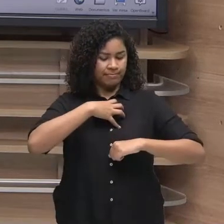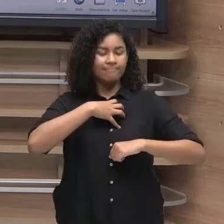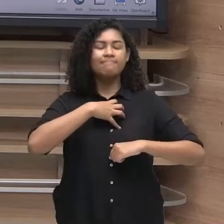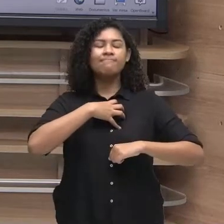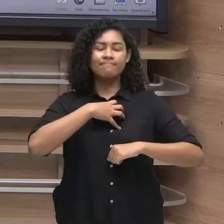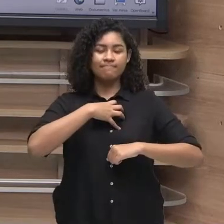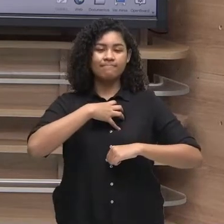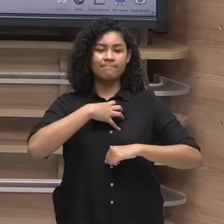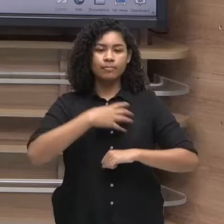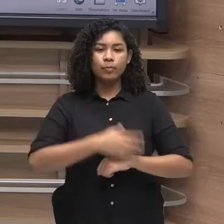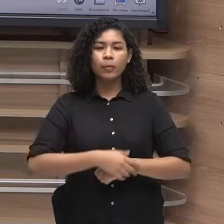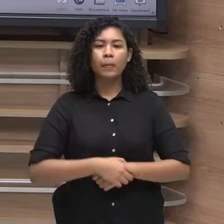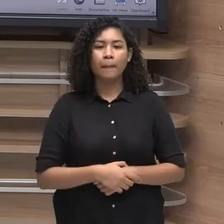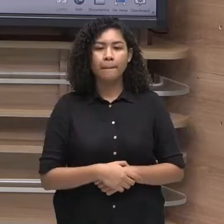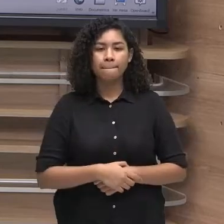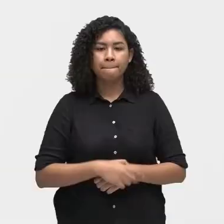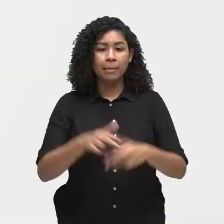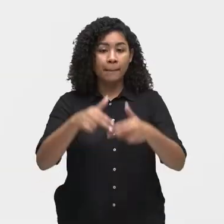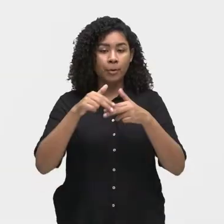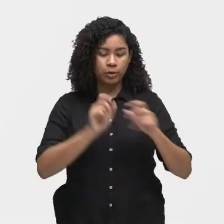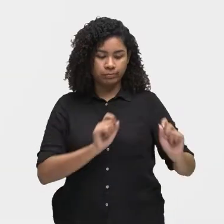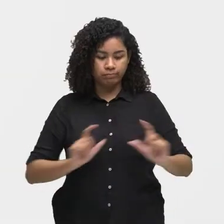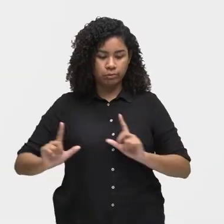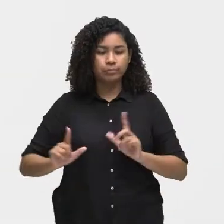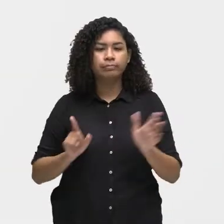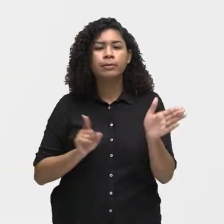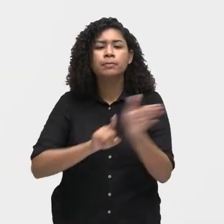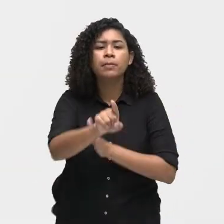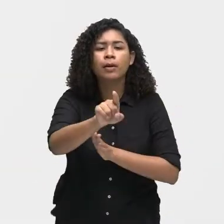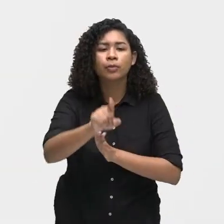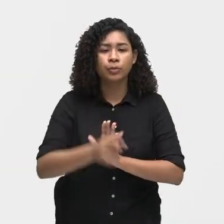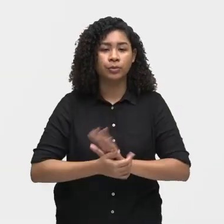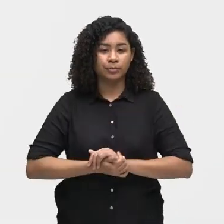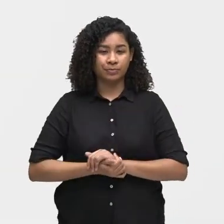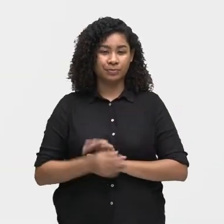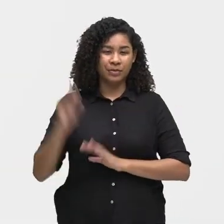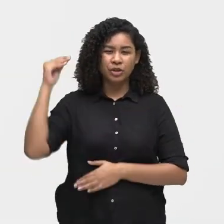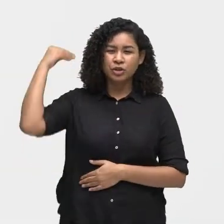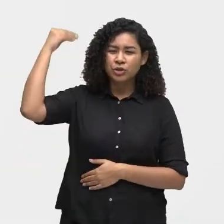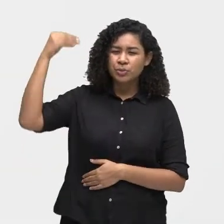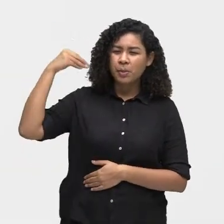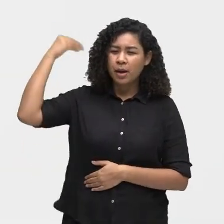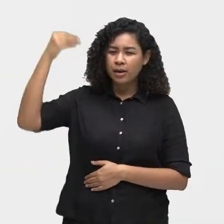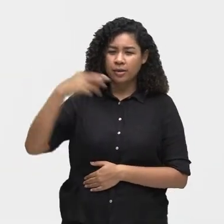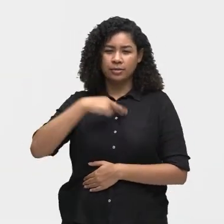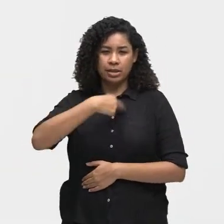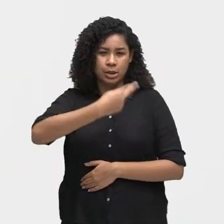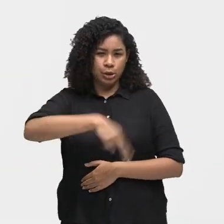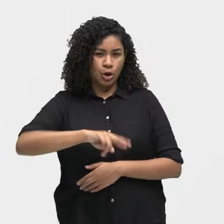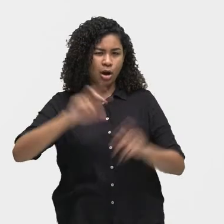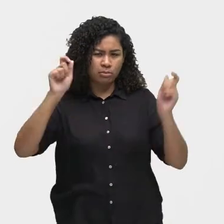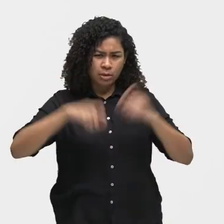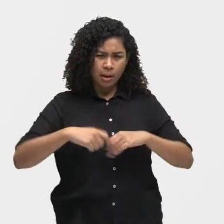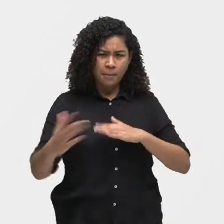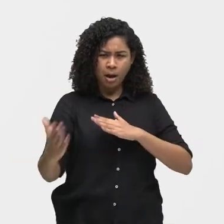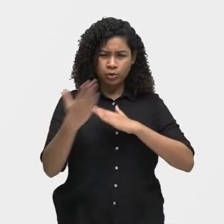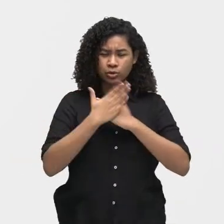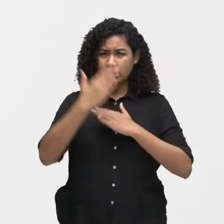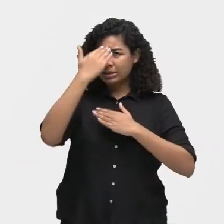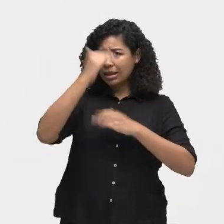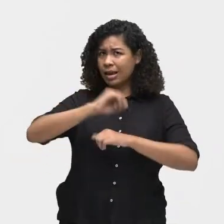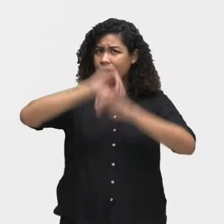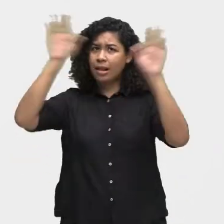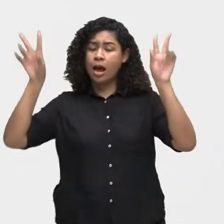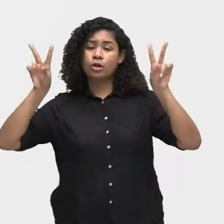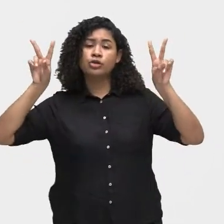E aqui eu quero te lançar uma pergunta na próxima cartela. A experiência religiosa pode nos ajudar a entender o bem e o mal?